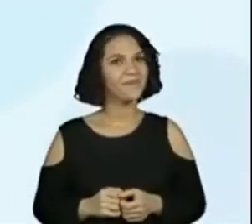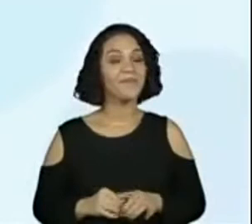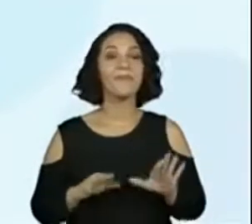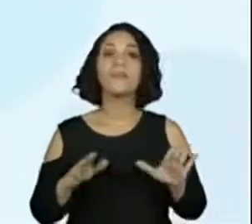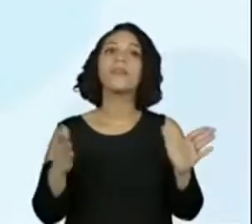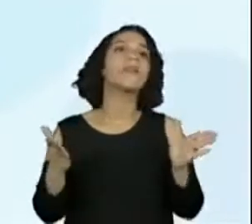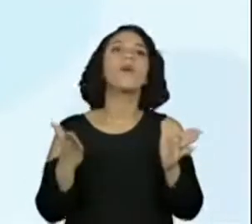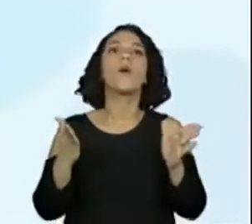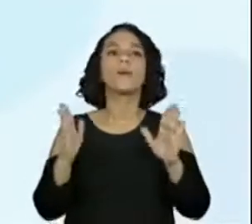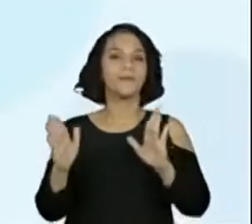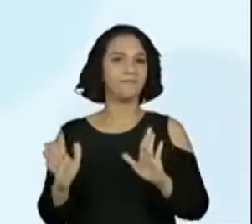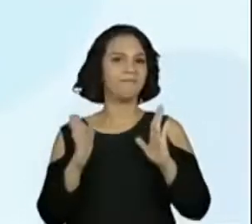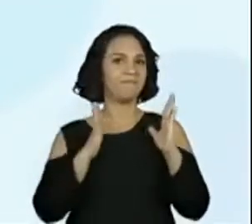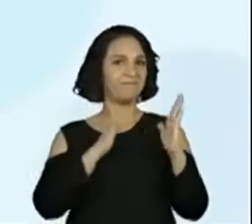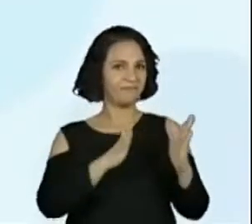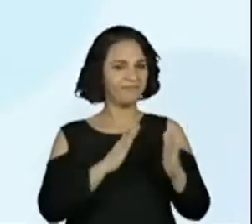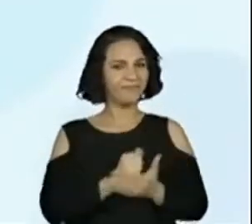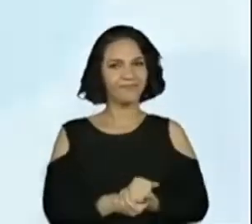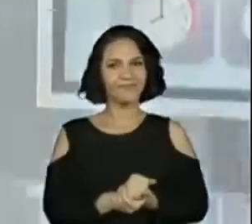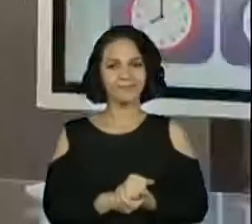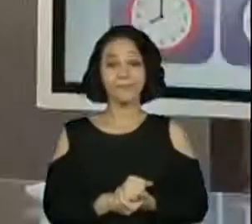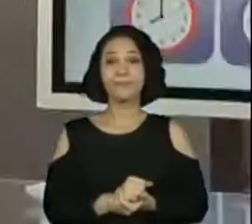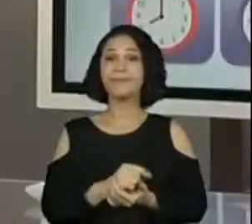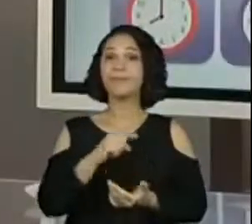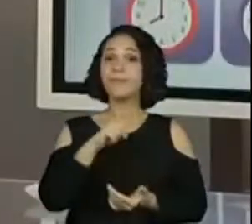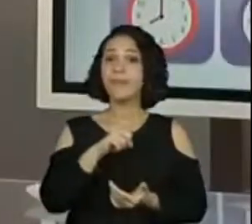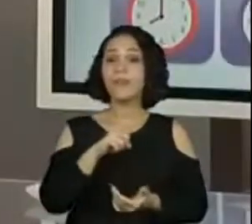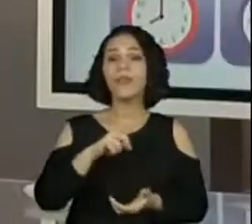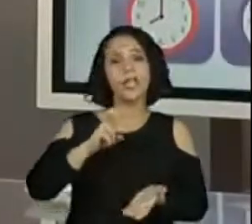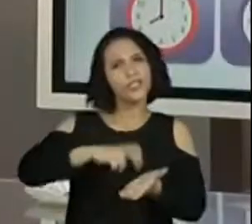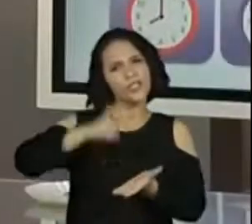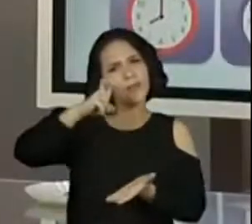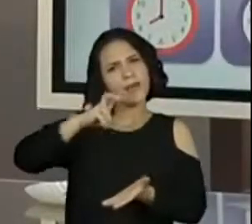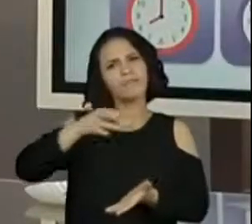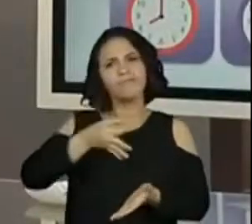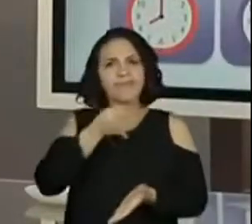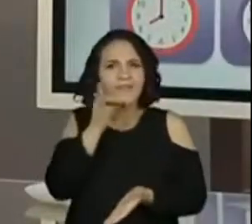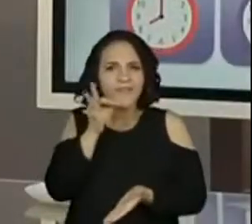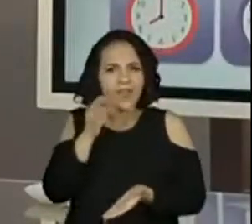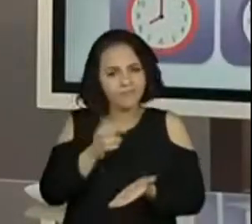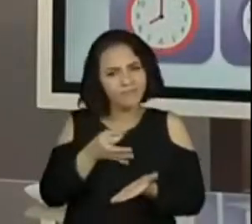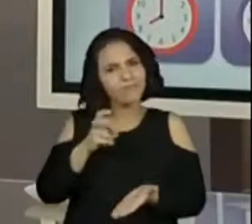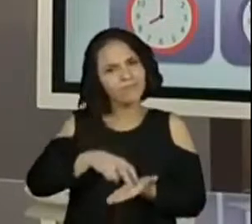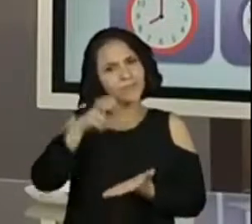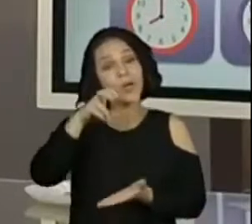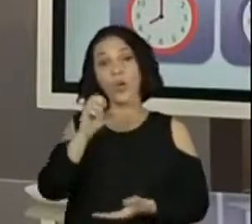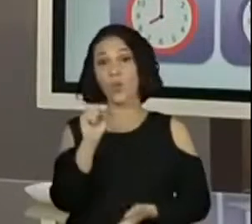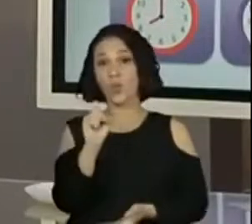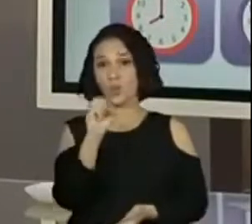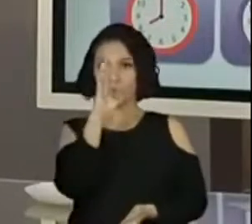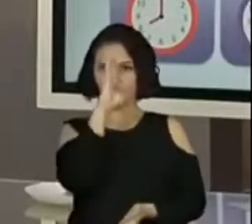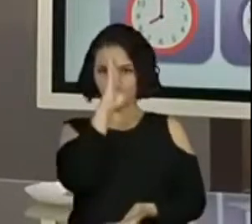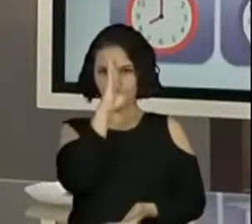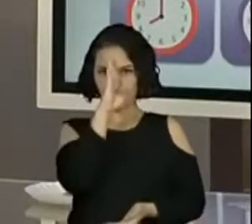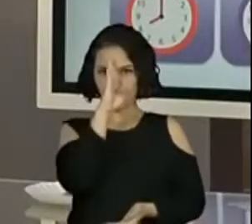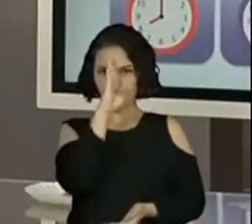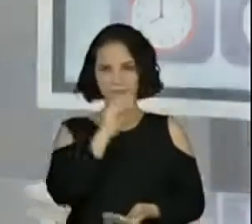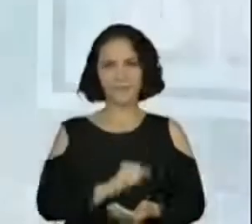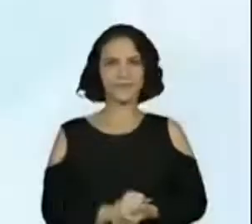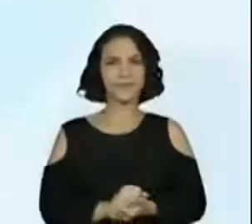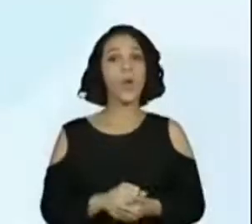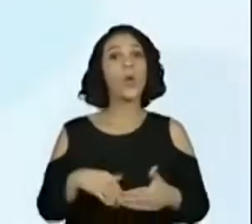Agora, vamos para a próxima hora aí. A Lara toma café da manhã às 8 horas.